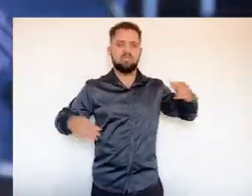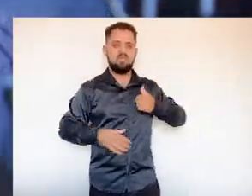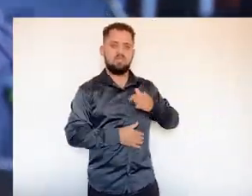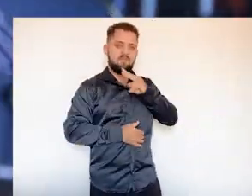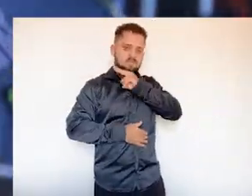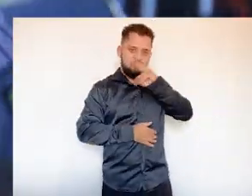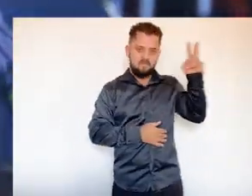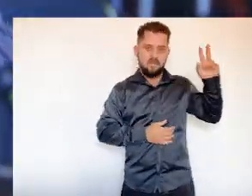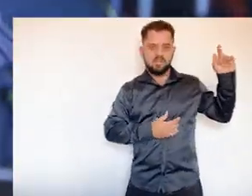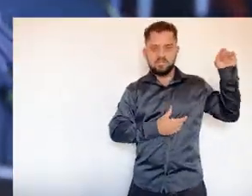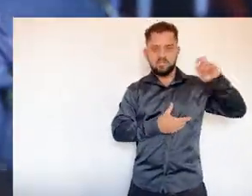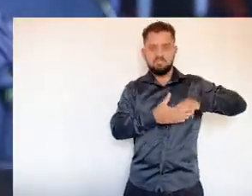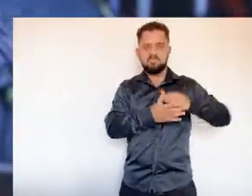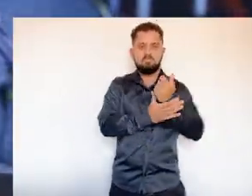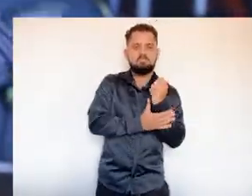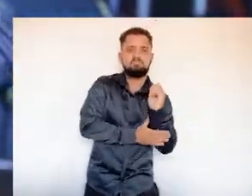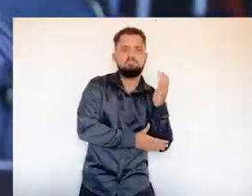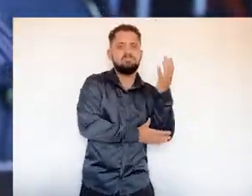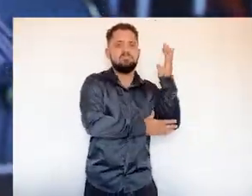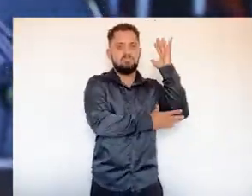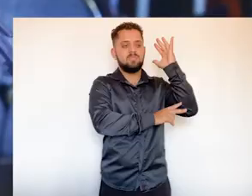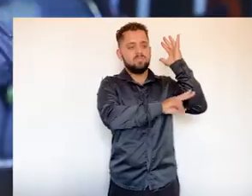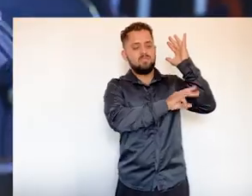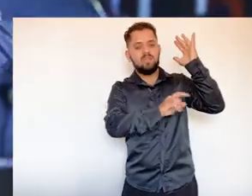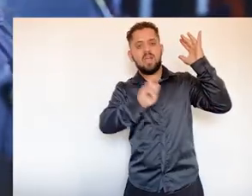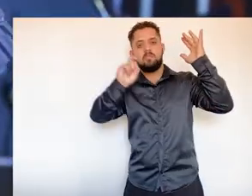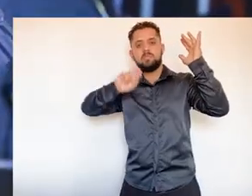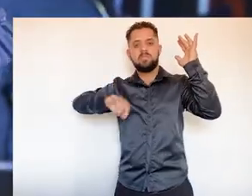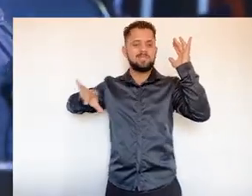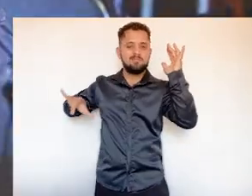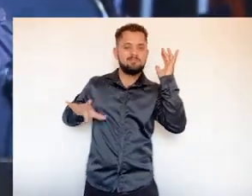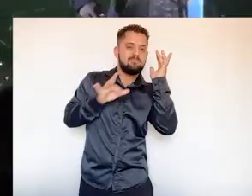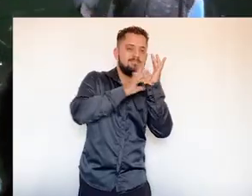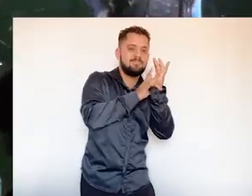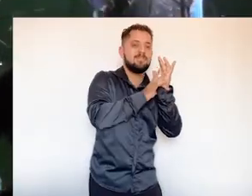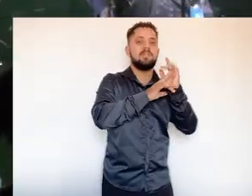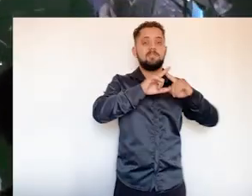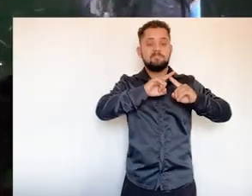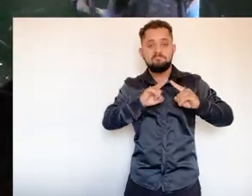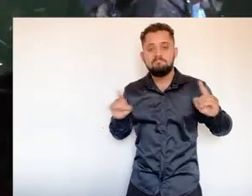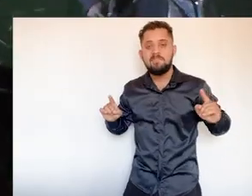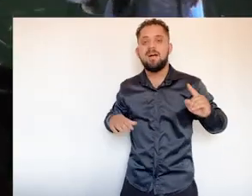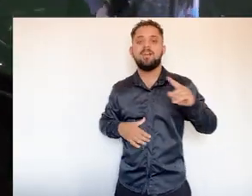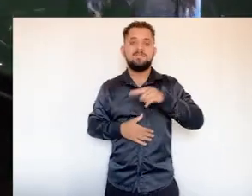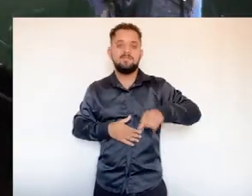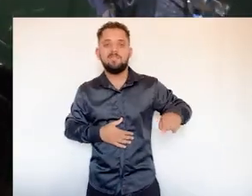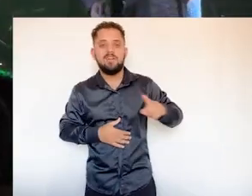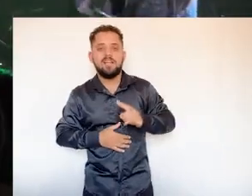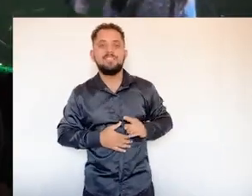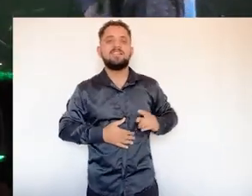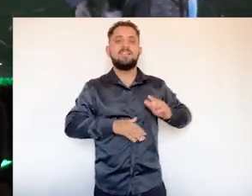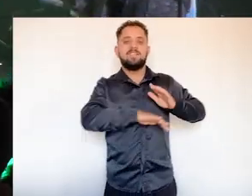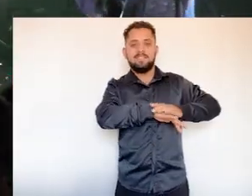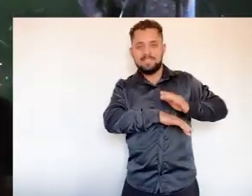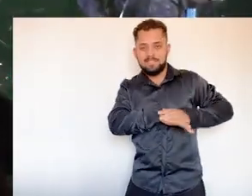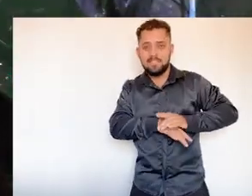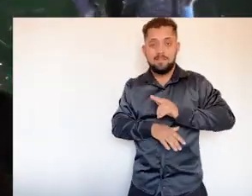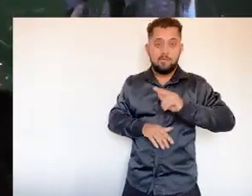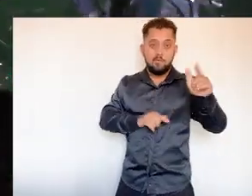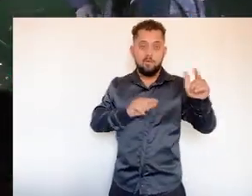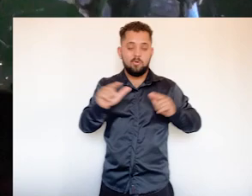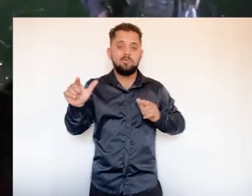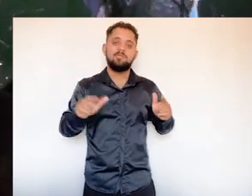um pouco de sorte você também vê. Pode desmatar, pode me queimar, que eu vou